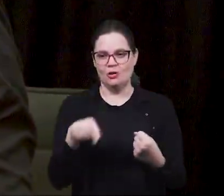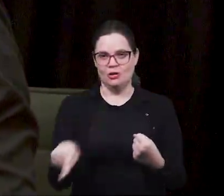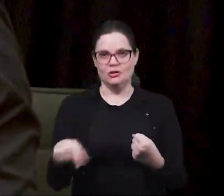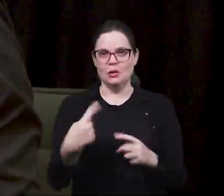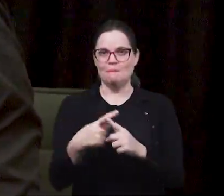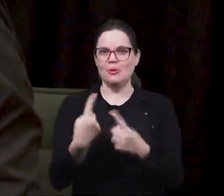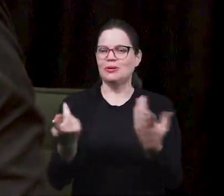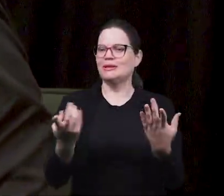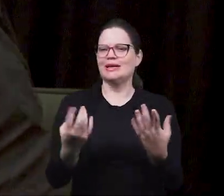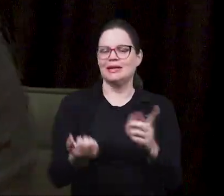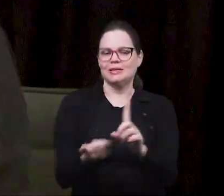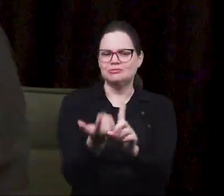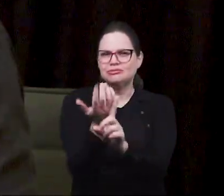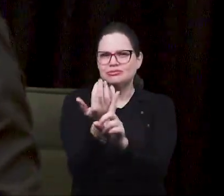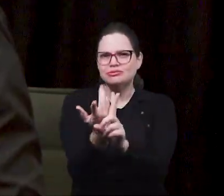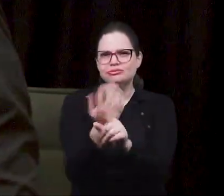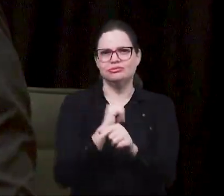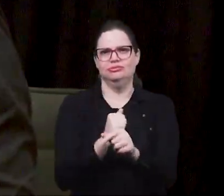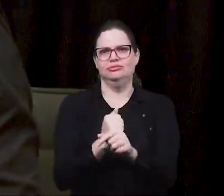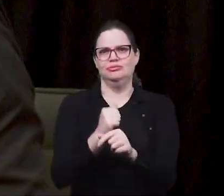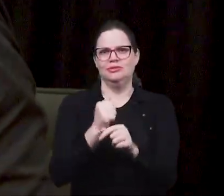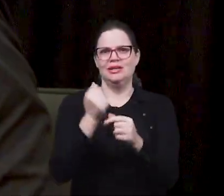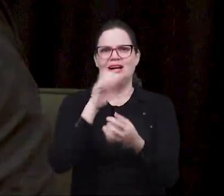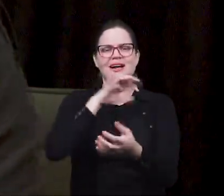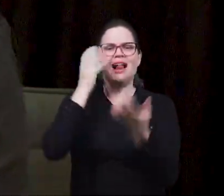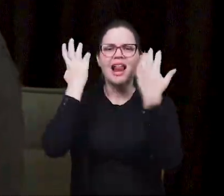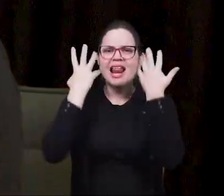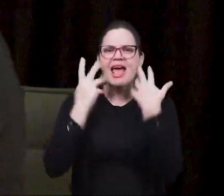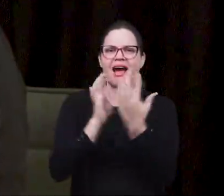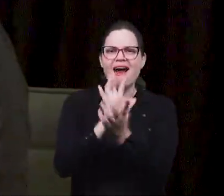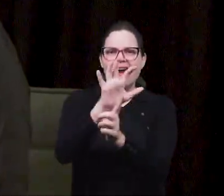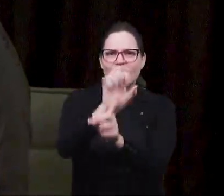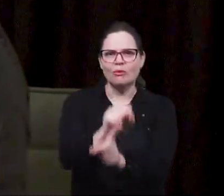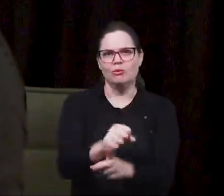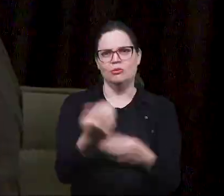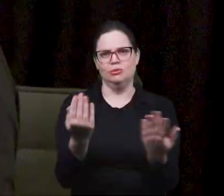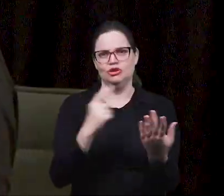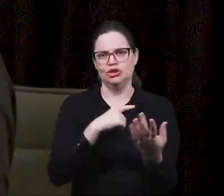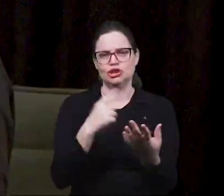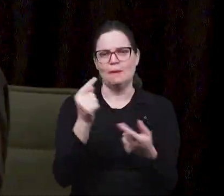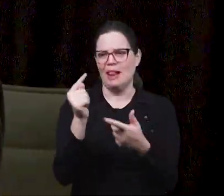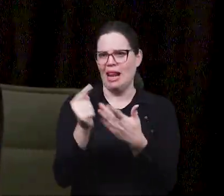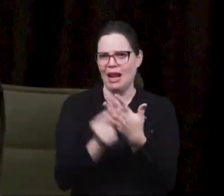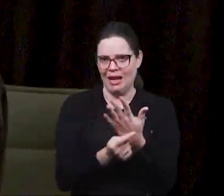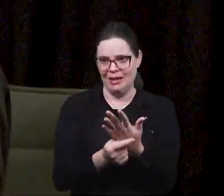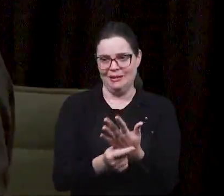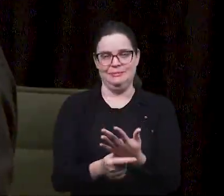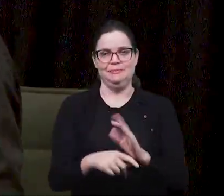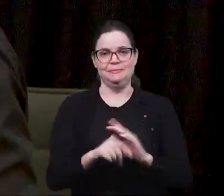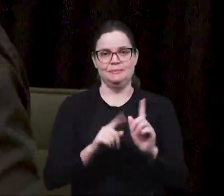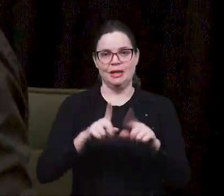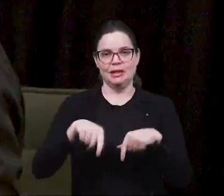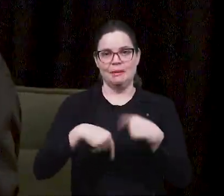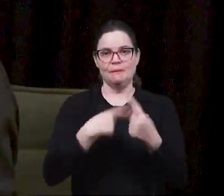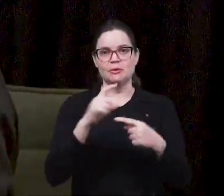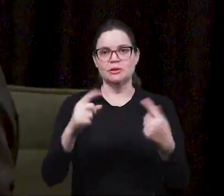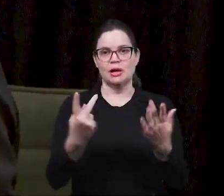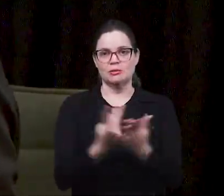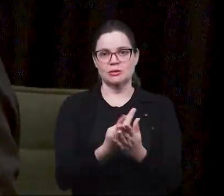eram queimados vivos, jogados nas covas de leões, e o que foi evoluindo para uma